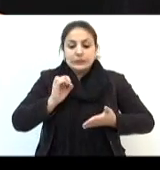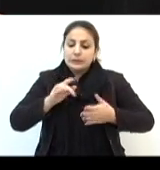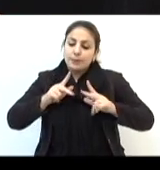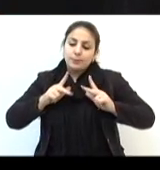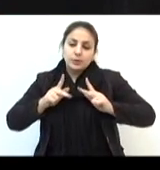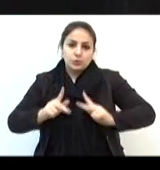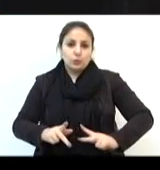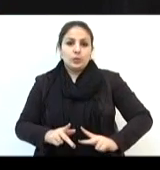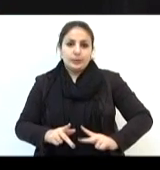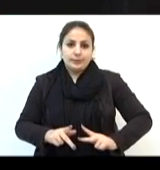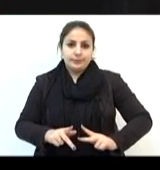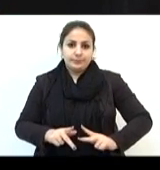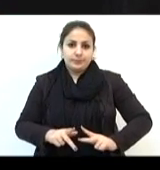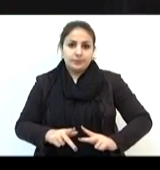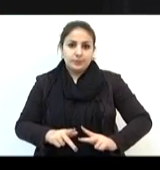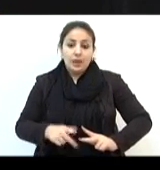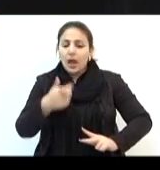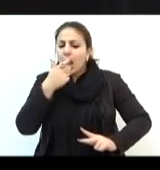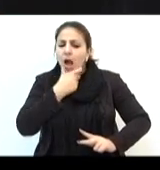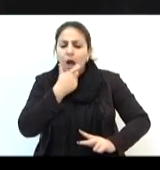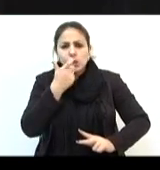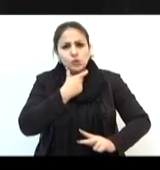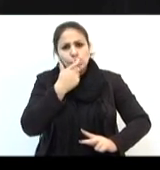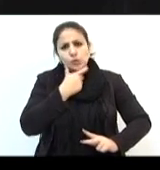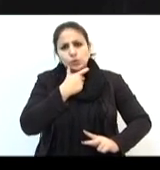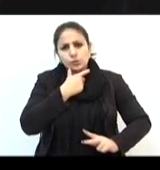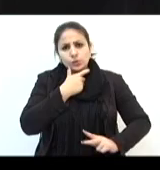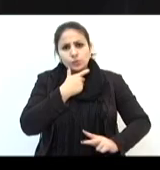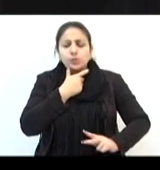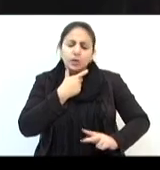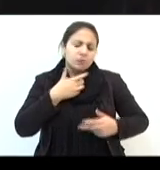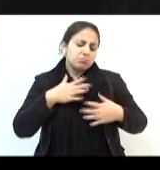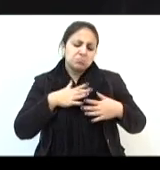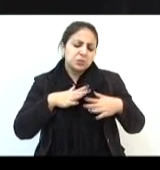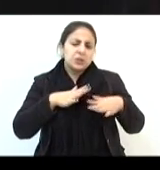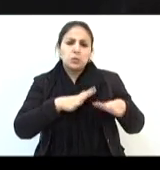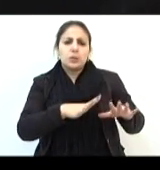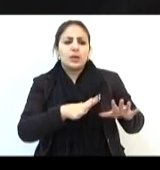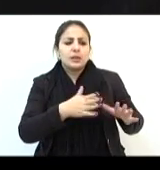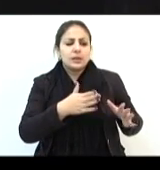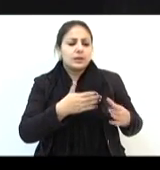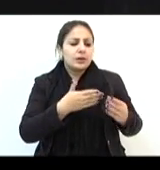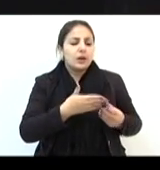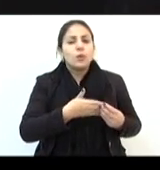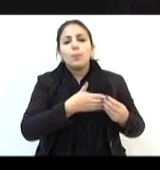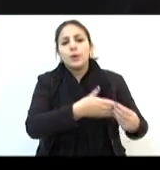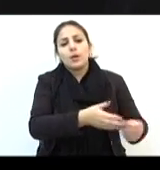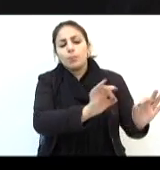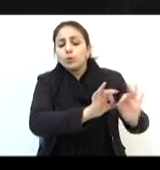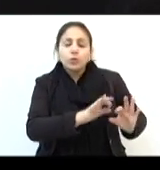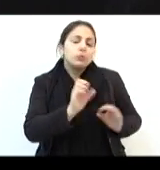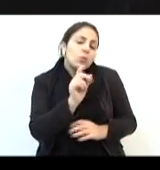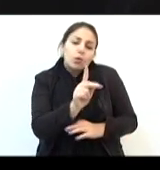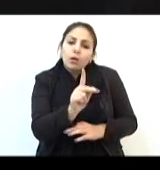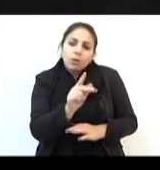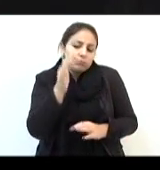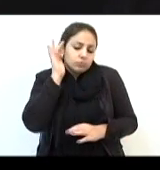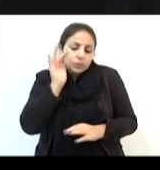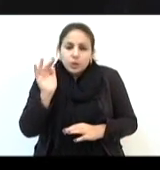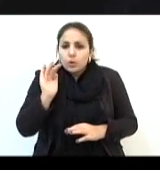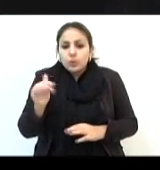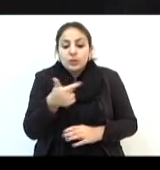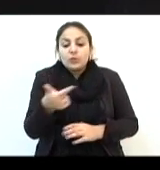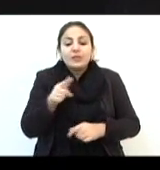quem quiser achar que deve seguir, siga. Se não, não. Tranquilo, não